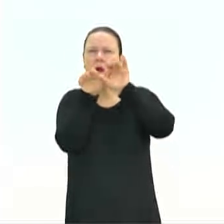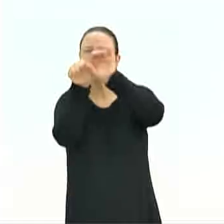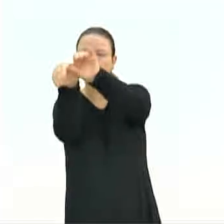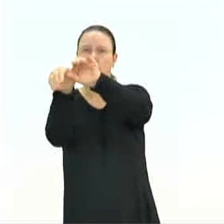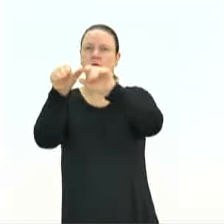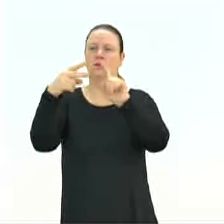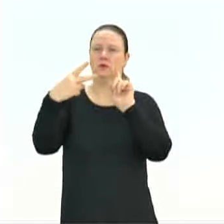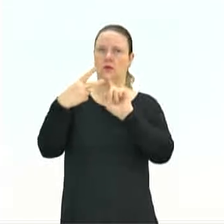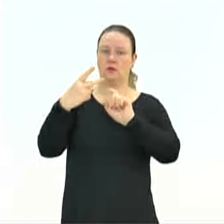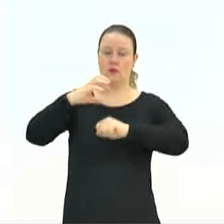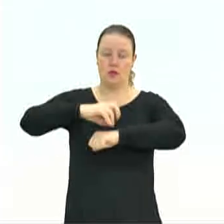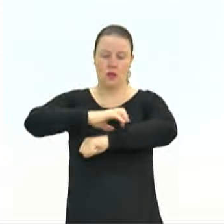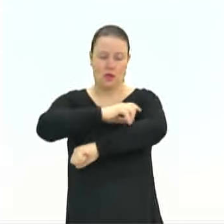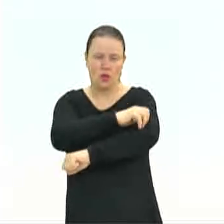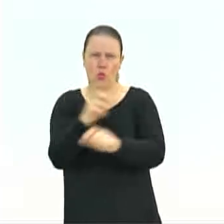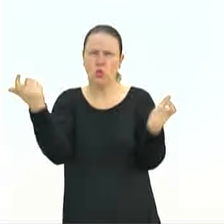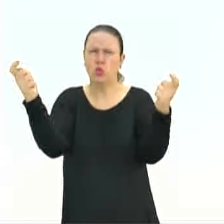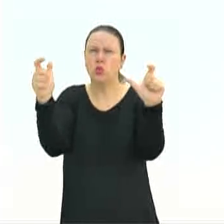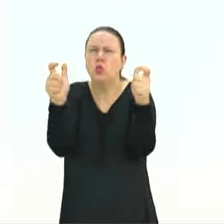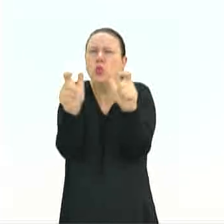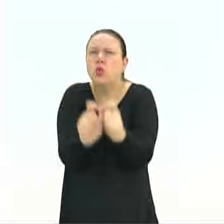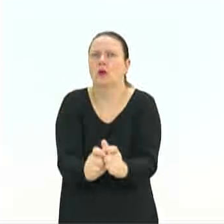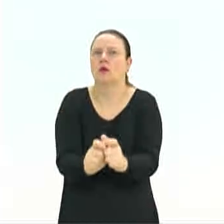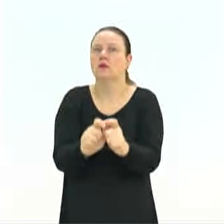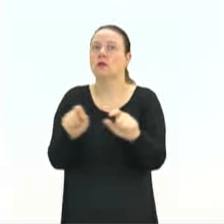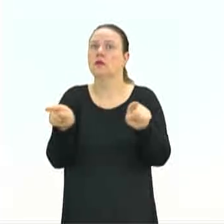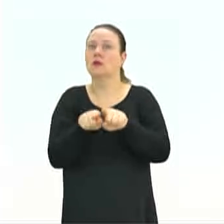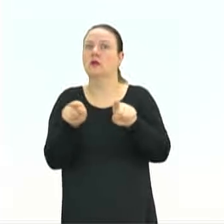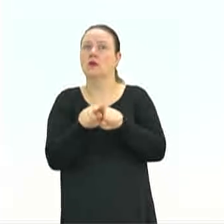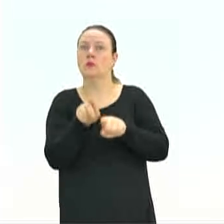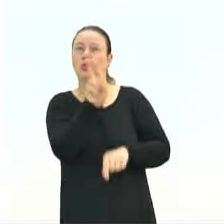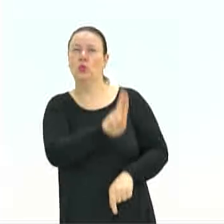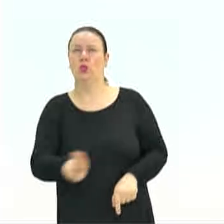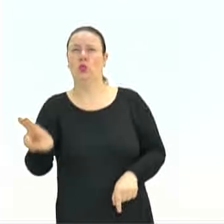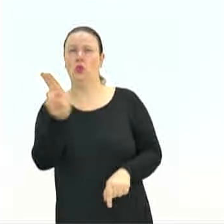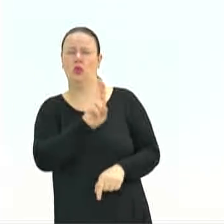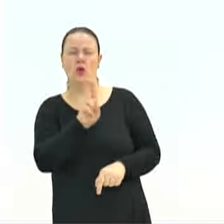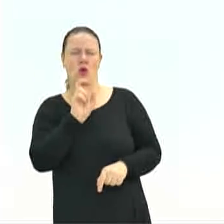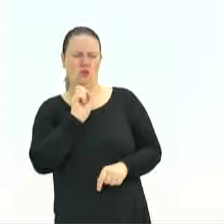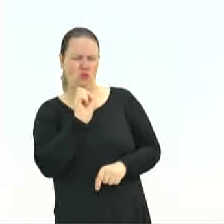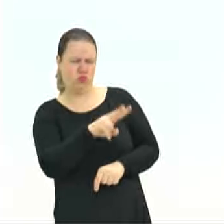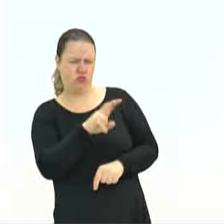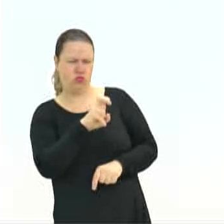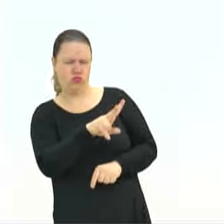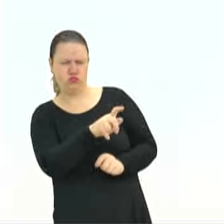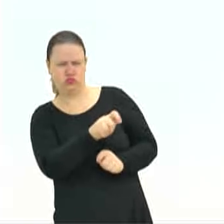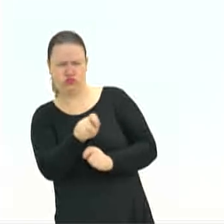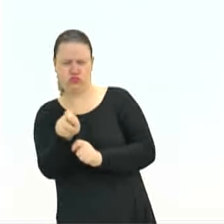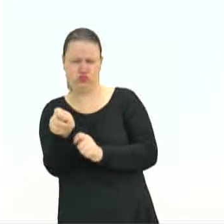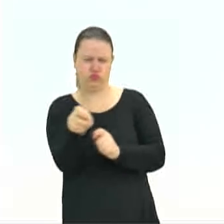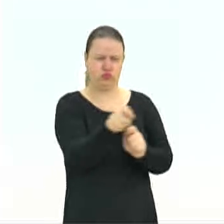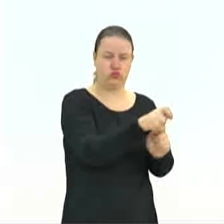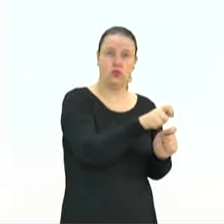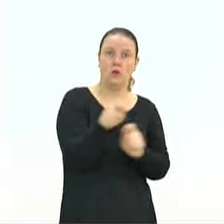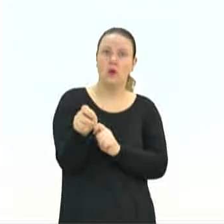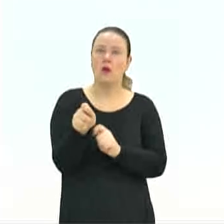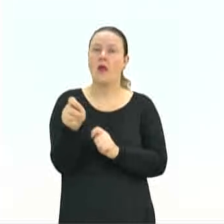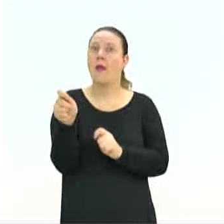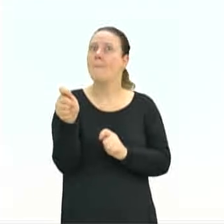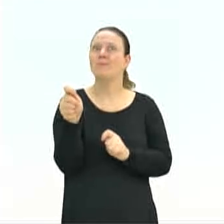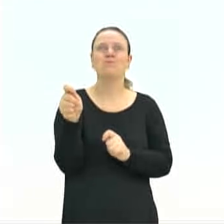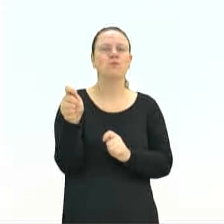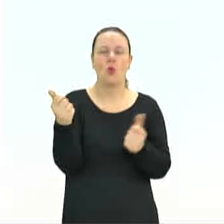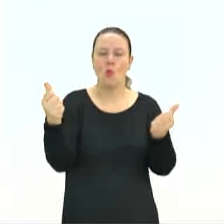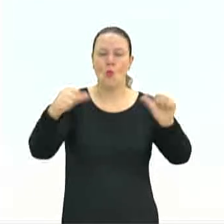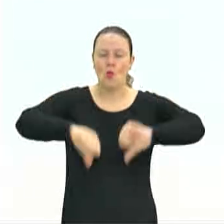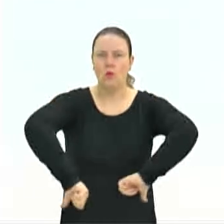e pequenos roedores que comem insetos com o uso desenfreado de agrotóxicos, pragas como a nuvem de gafanhotos que se aproxima do Brasil ficam cada